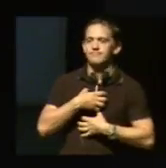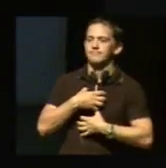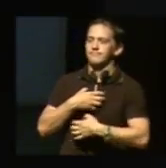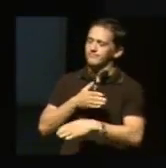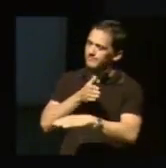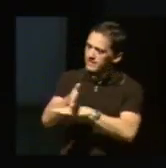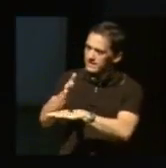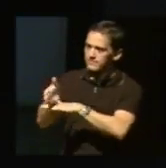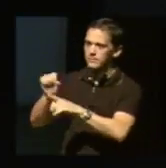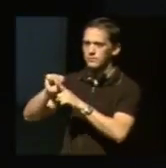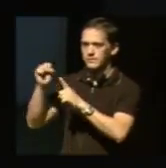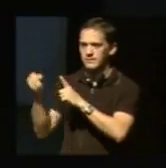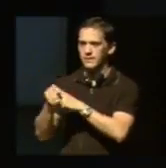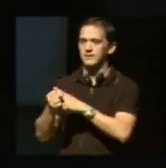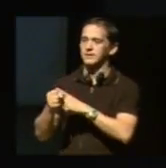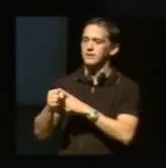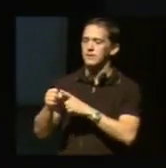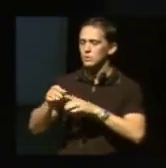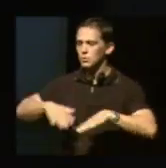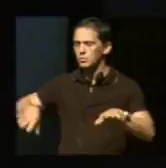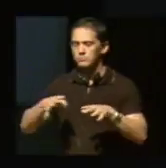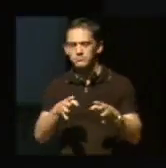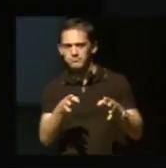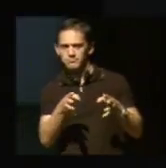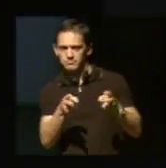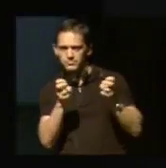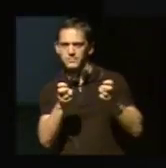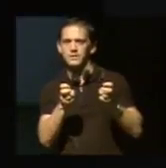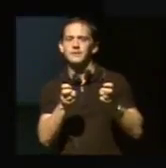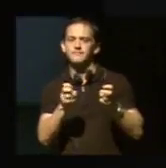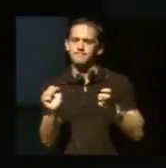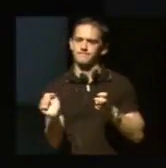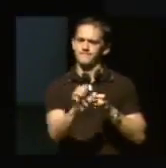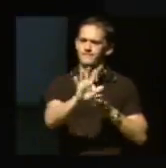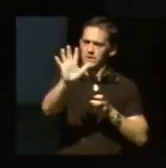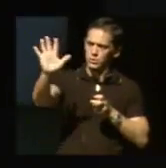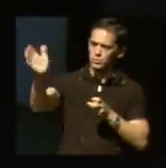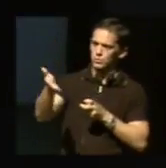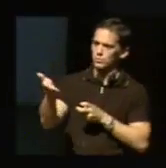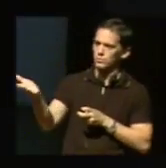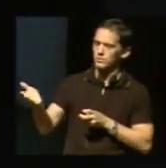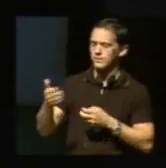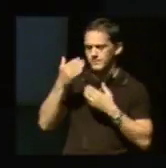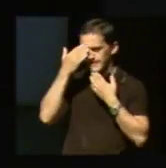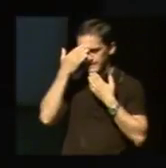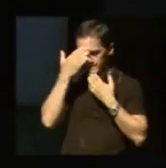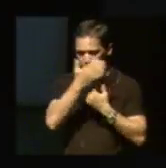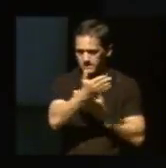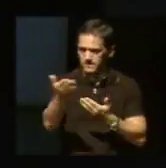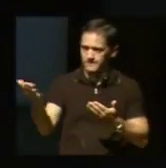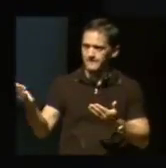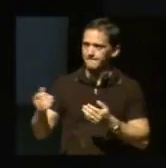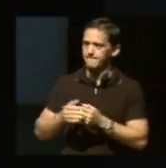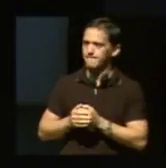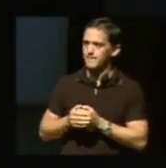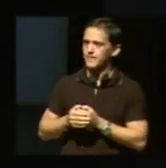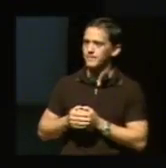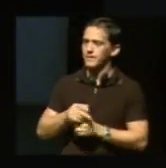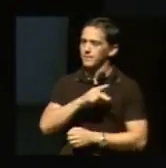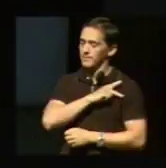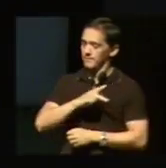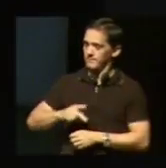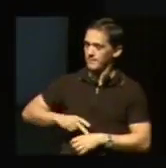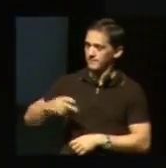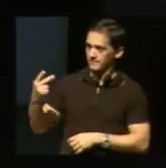sociedade e para que a sociedade valorize eles. Eu quero aqui fazer um agradecimento muito especial à vice-prefeita